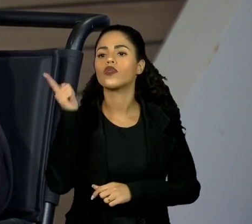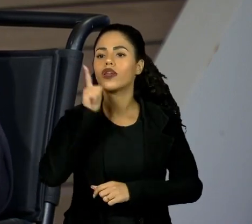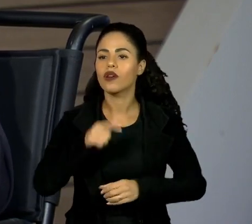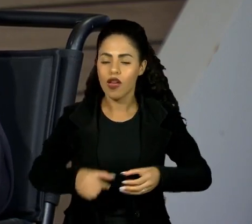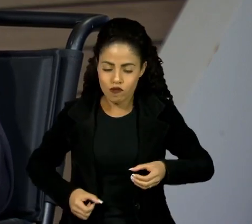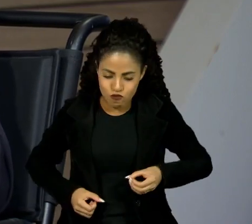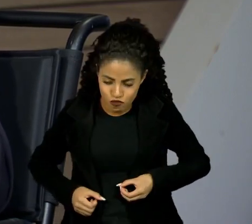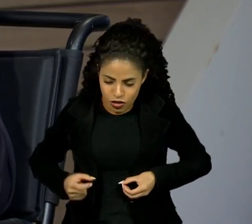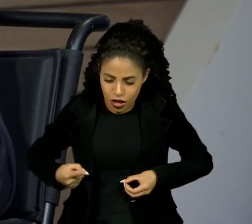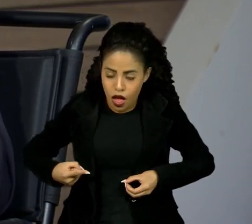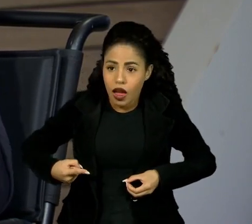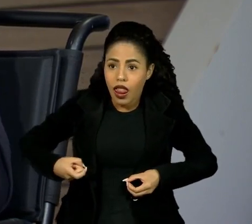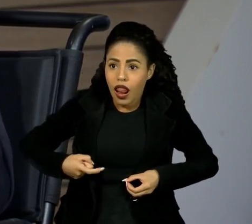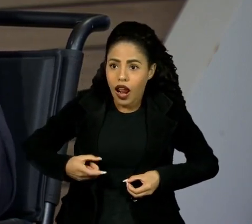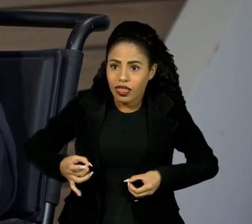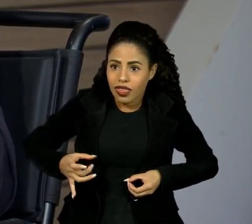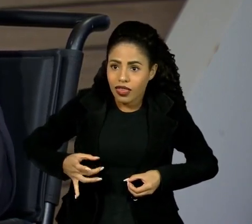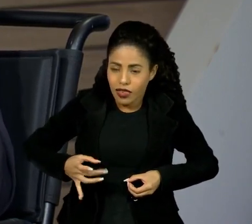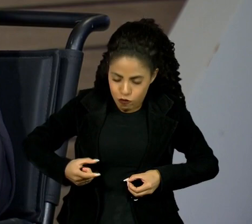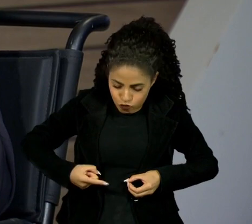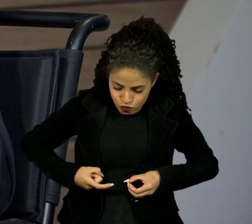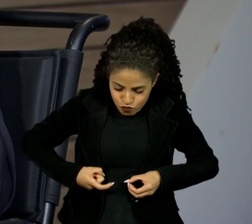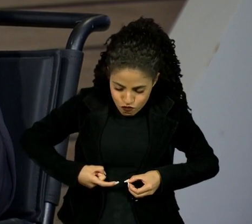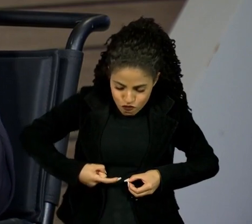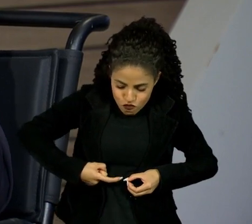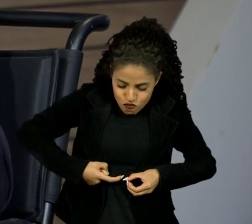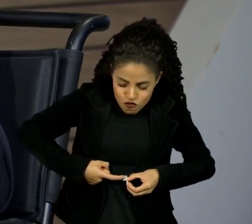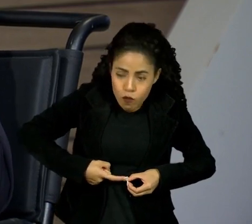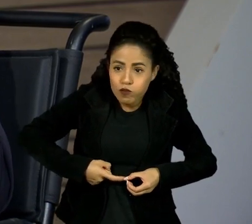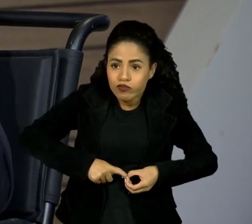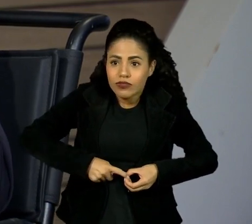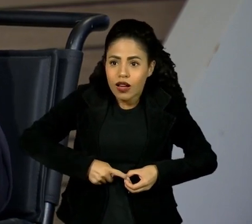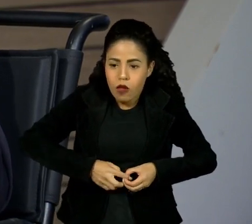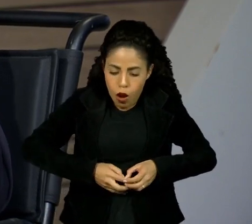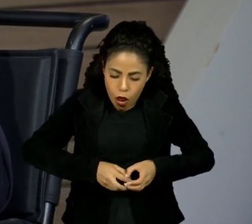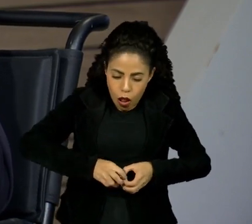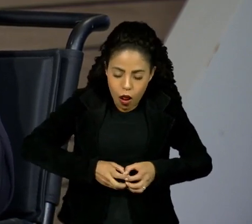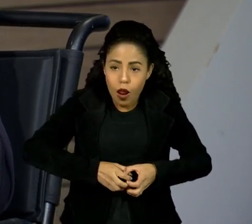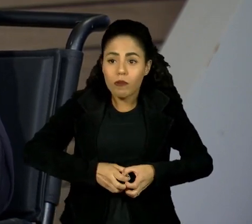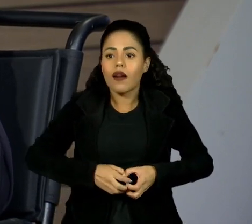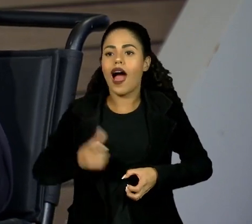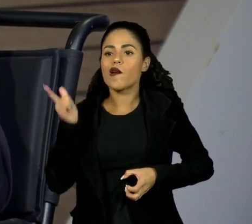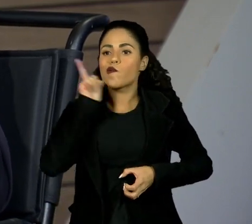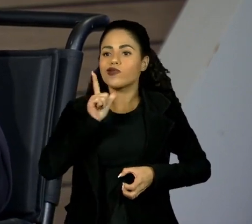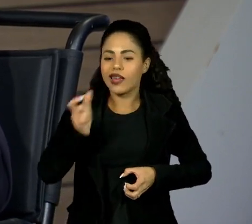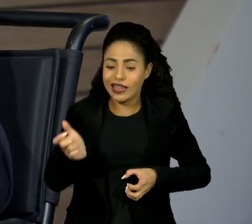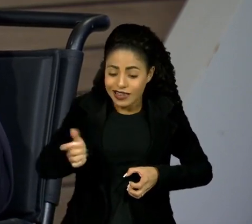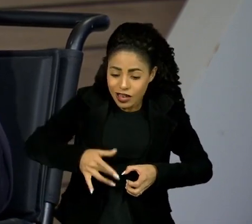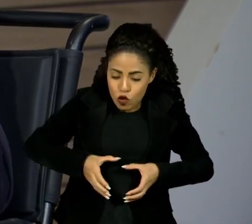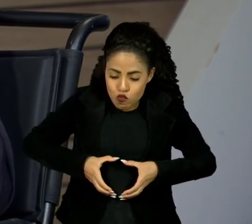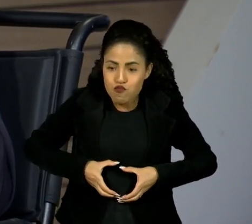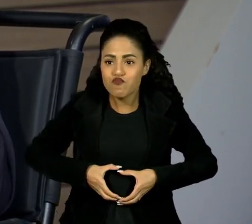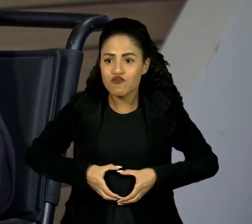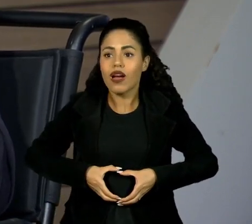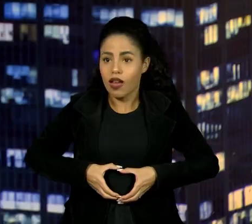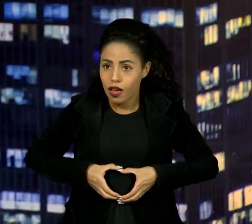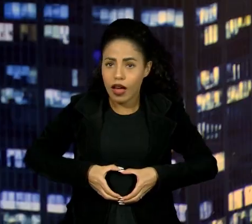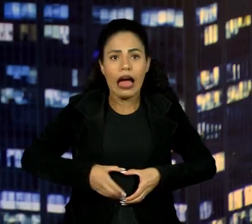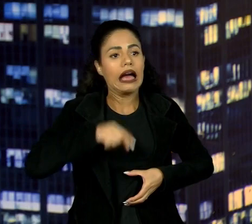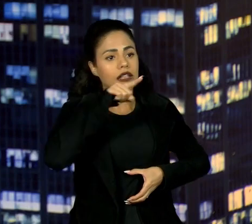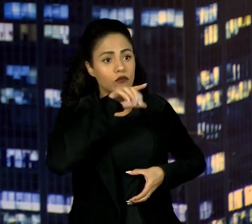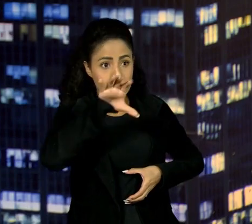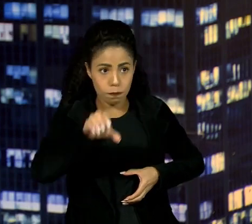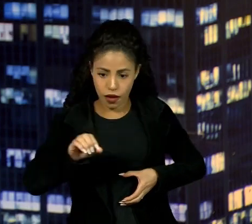pelo espermatozoide e o desenvolvimento embrionário e a transferência desse embrião diretamente para o útero da mãe, da futura mãe. Então, vocês pegam